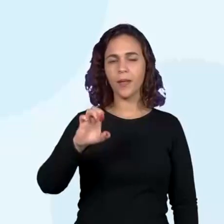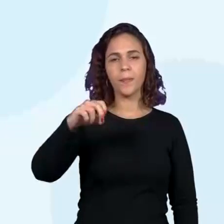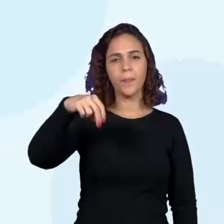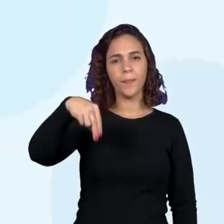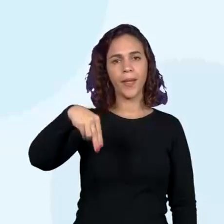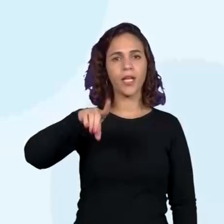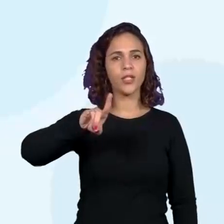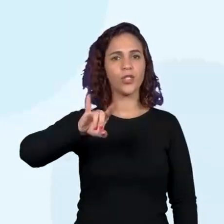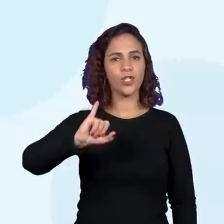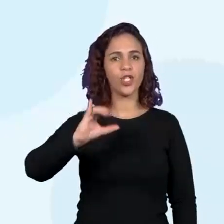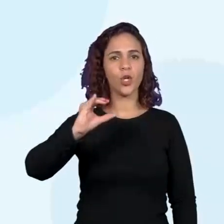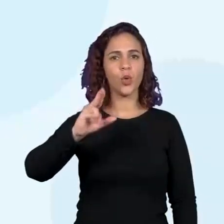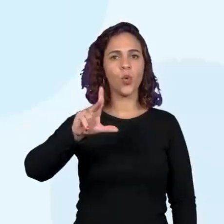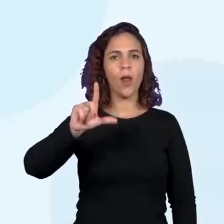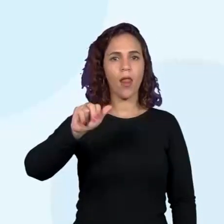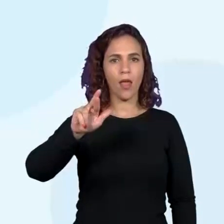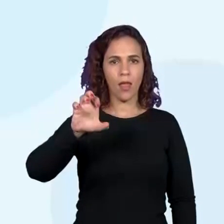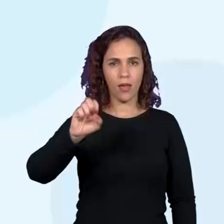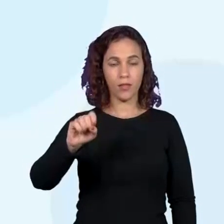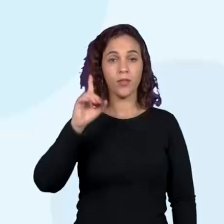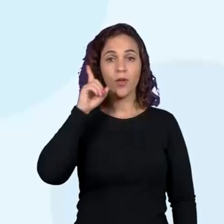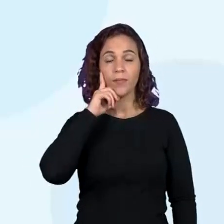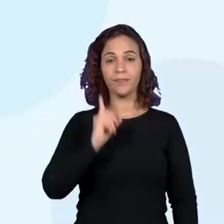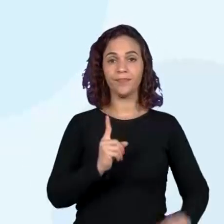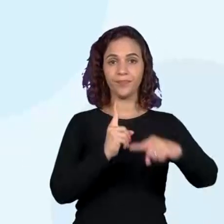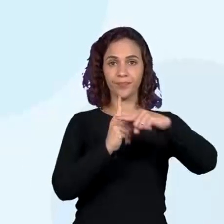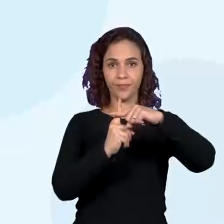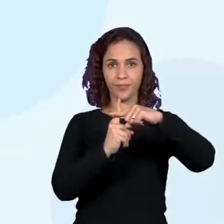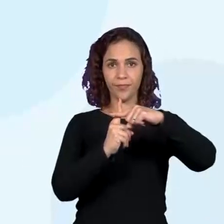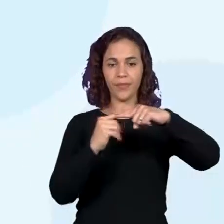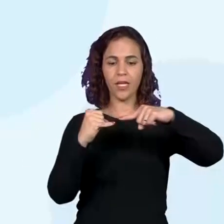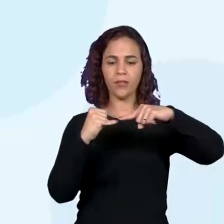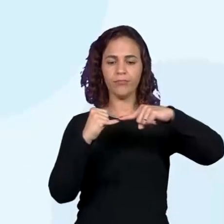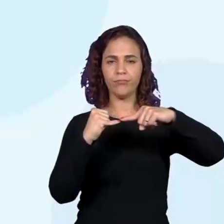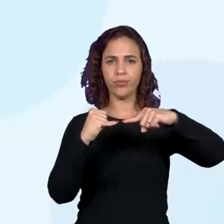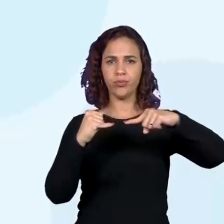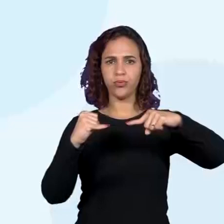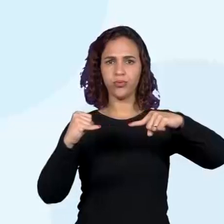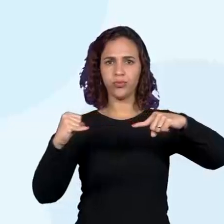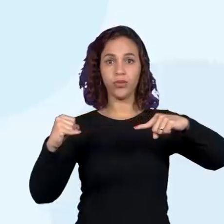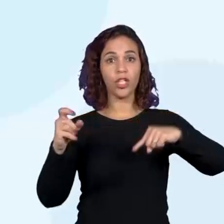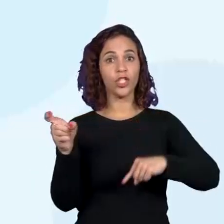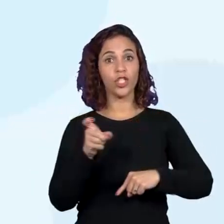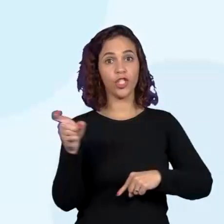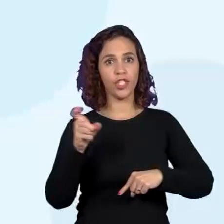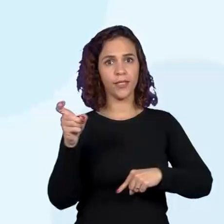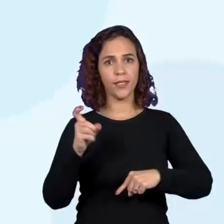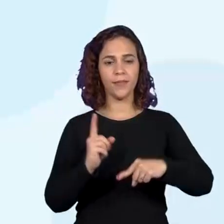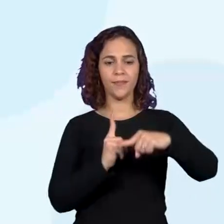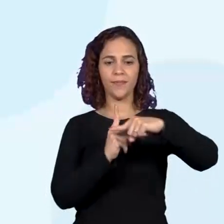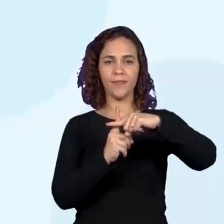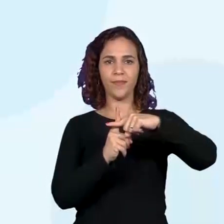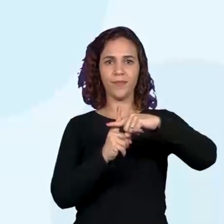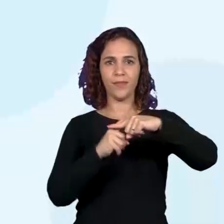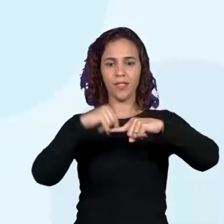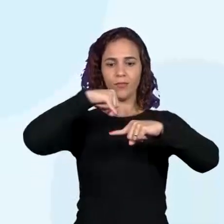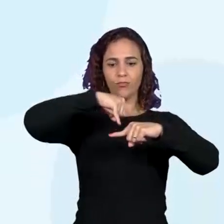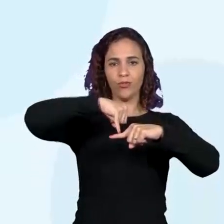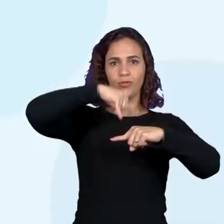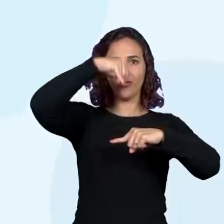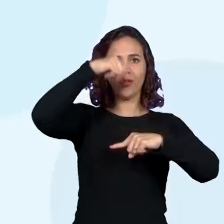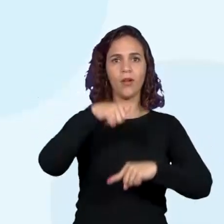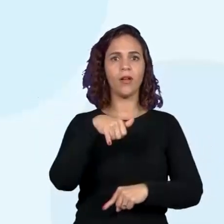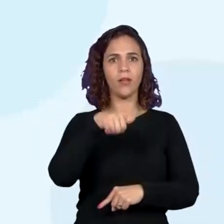E as coordenadas, que são os números que a gente junta de X e de Y, são formadas através dos pontinhos que a